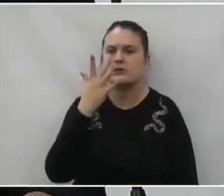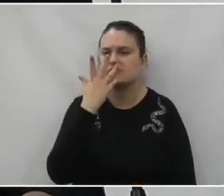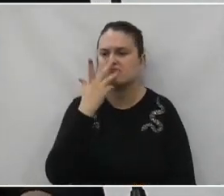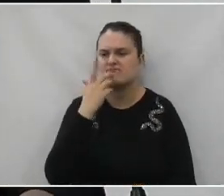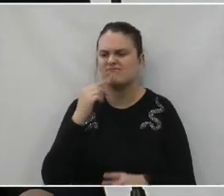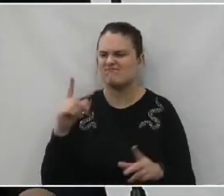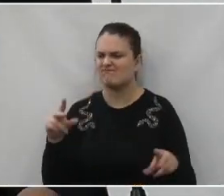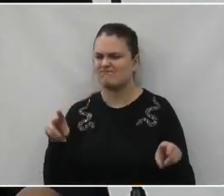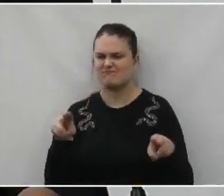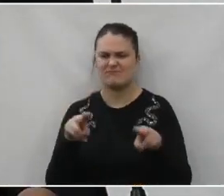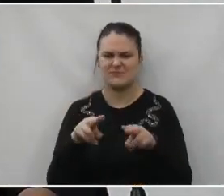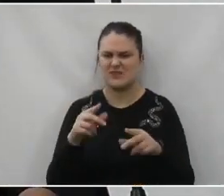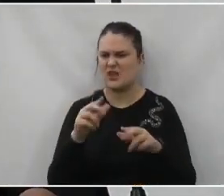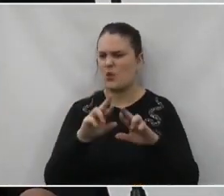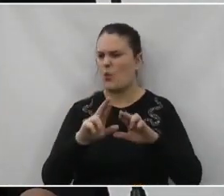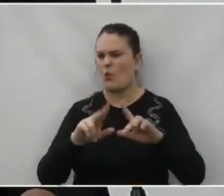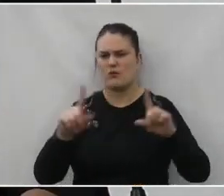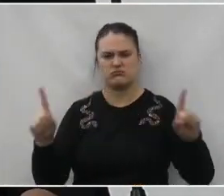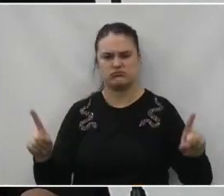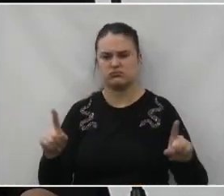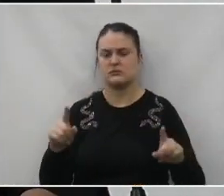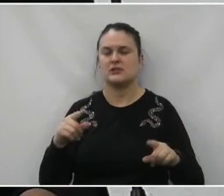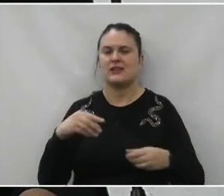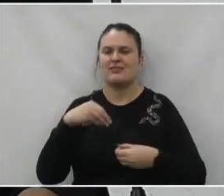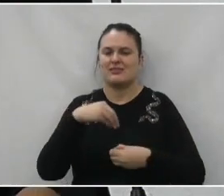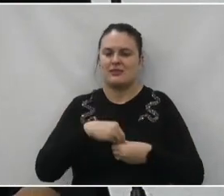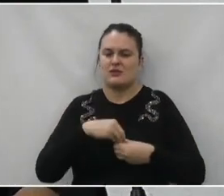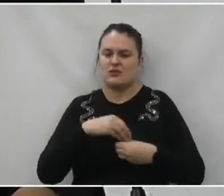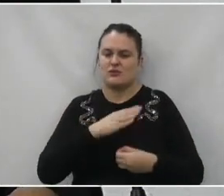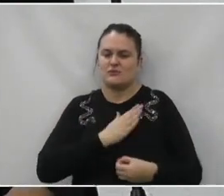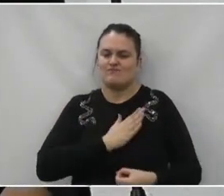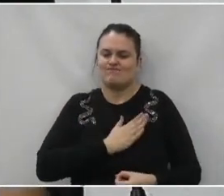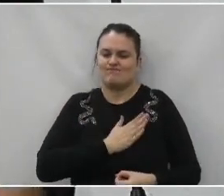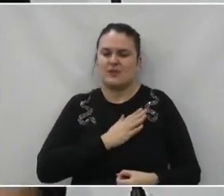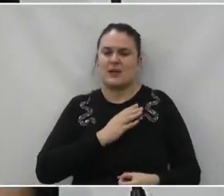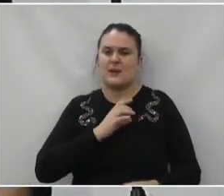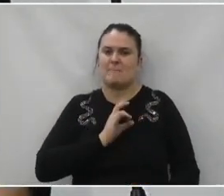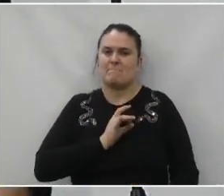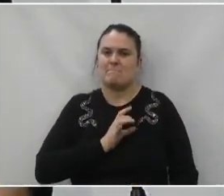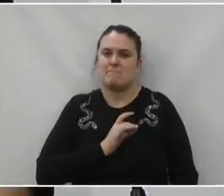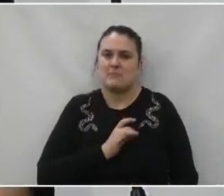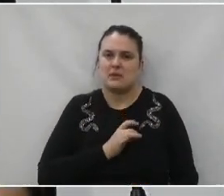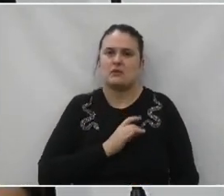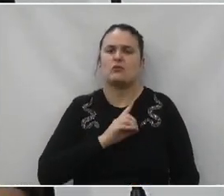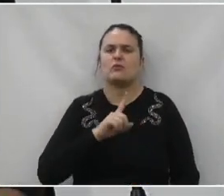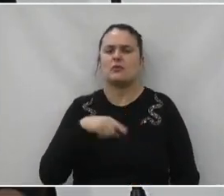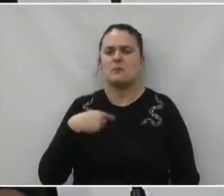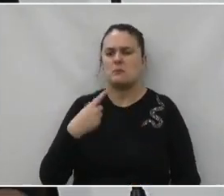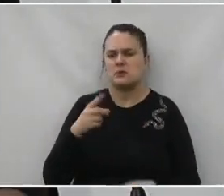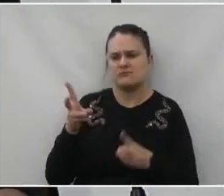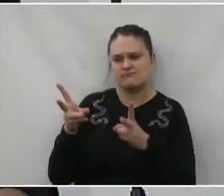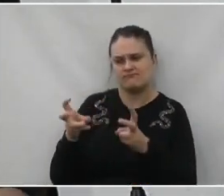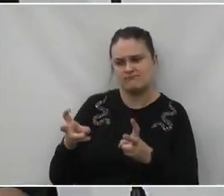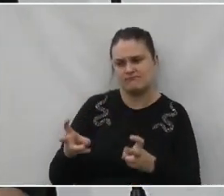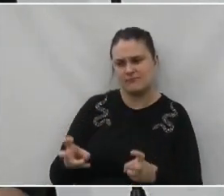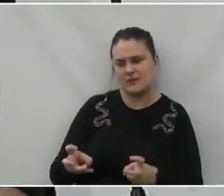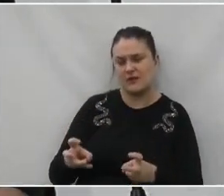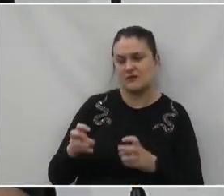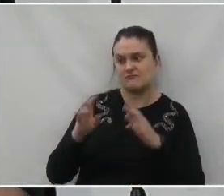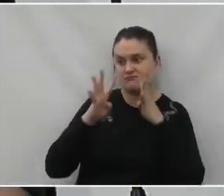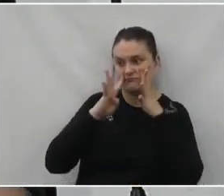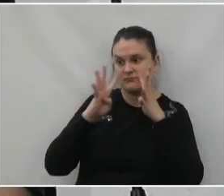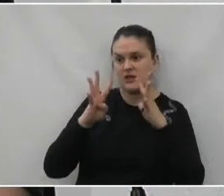conhece. Cresce em seu coração o medo. Após alguns sinais de alerta, vem o